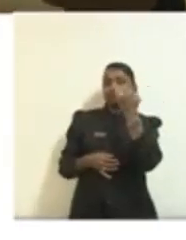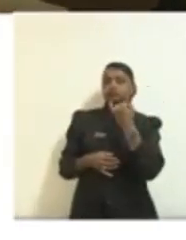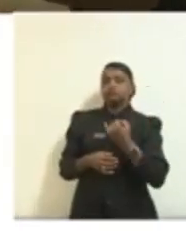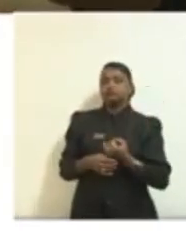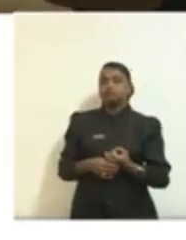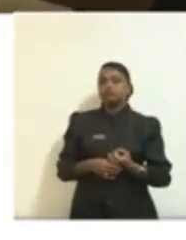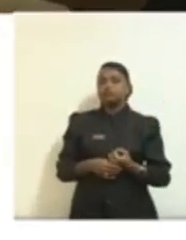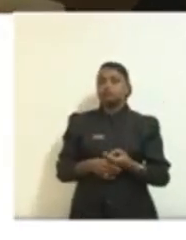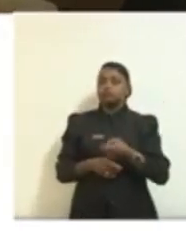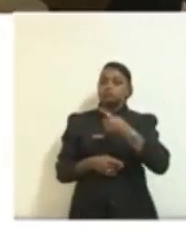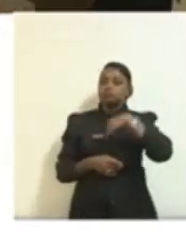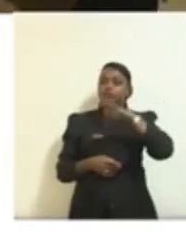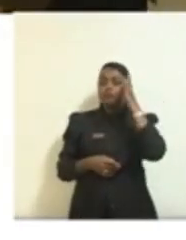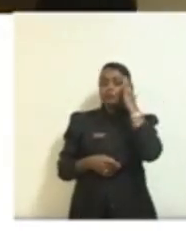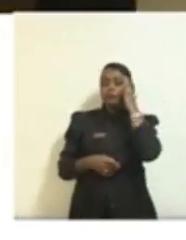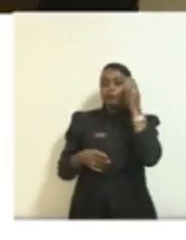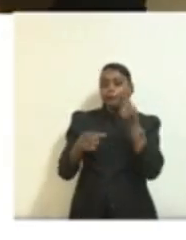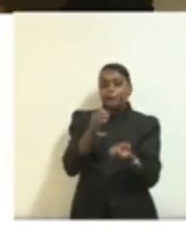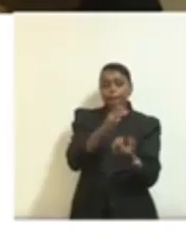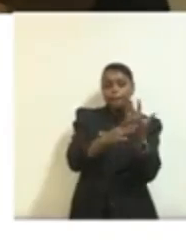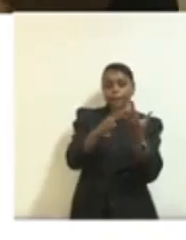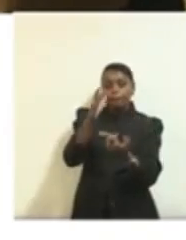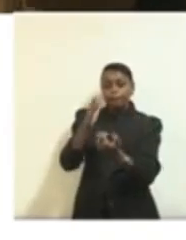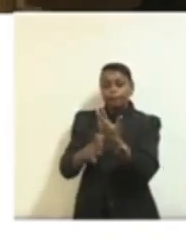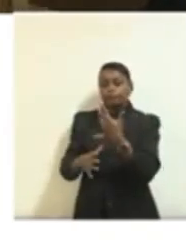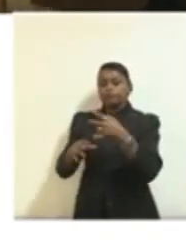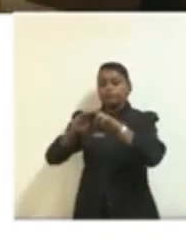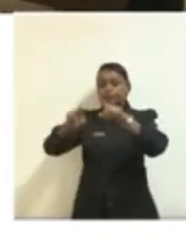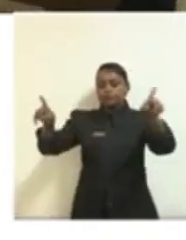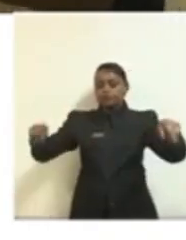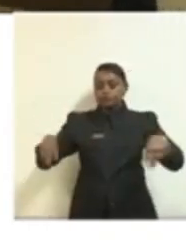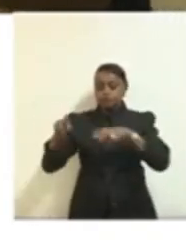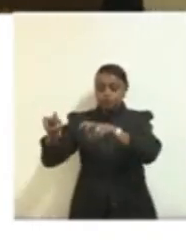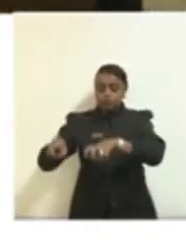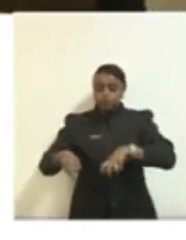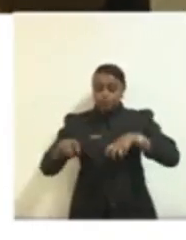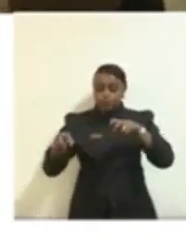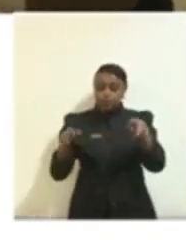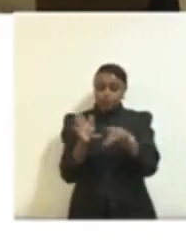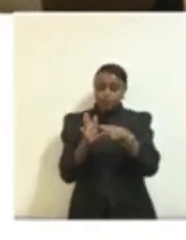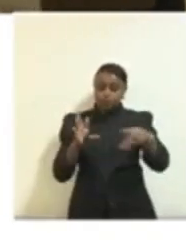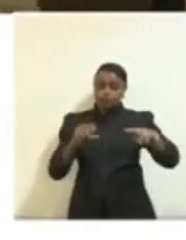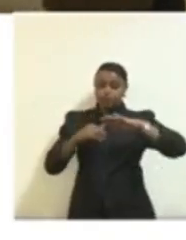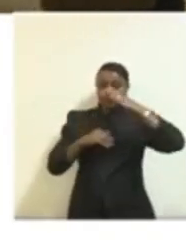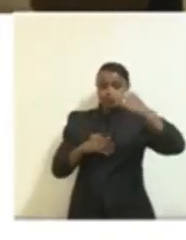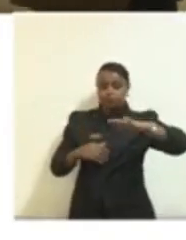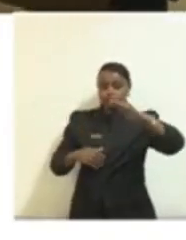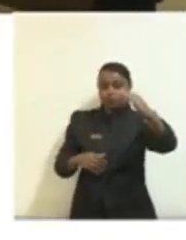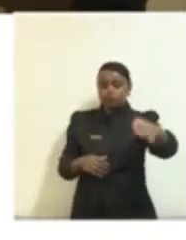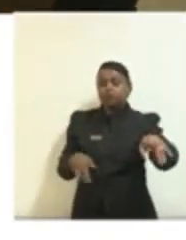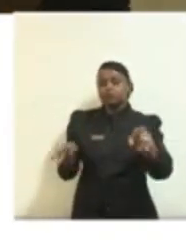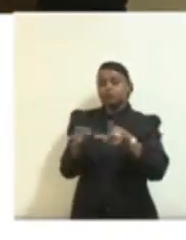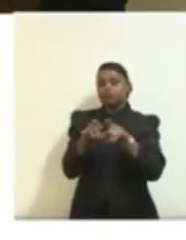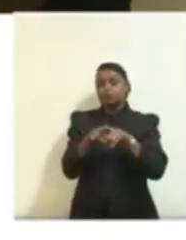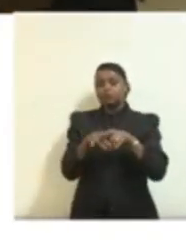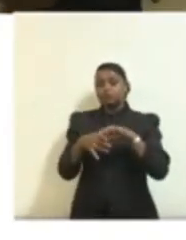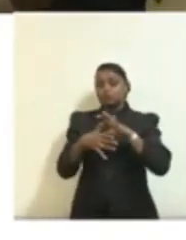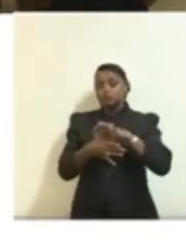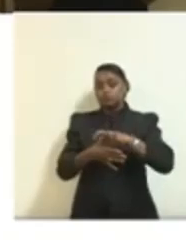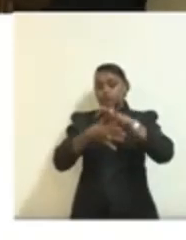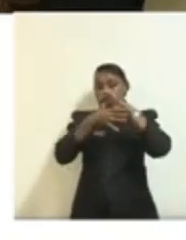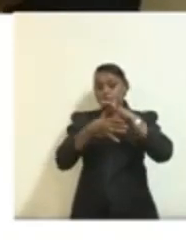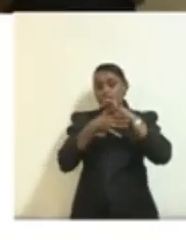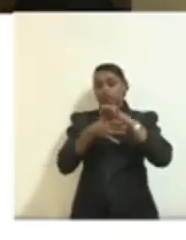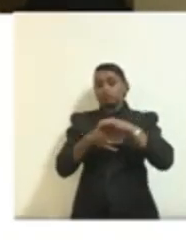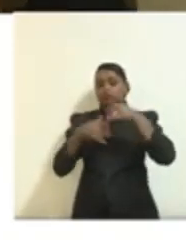quer dizer, os sistemas de produção sobre campo nativo têm esse potencial, ou seja, a carne produzida aqui, ela